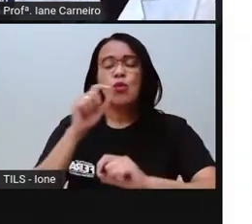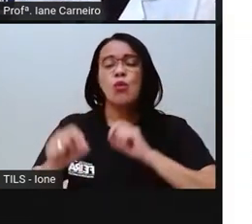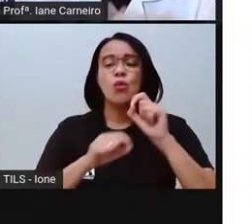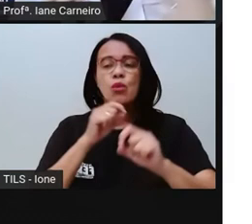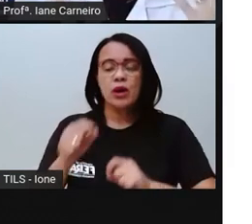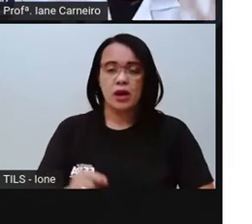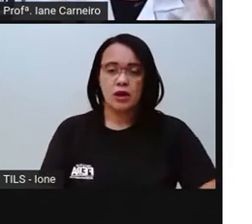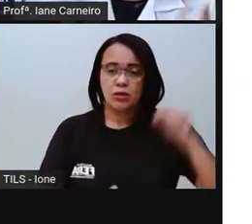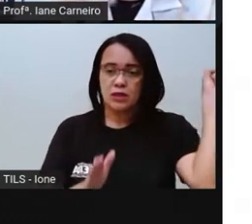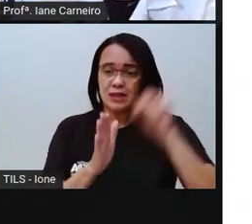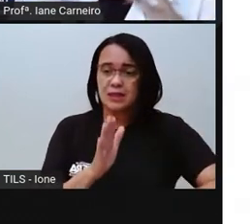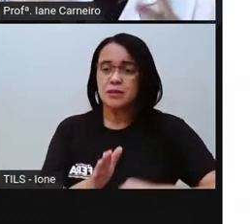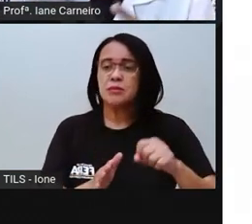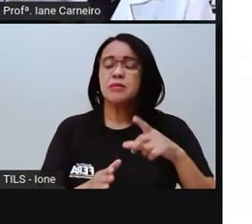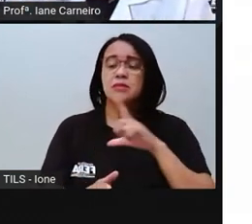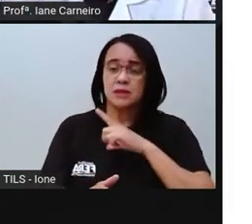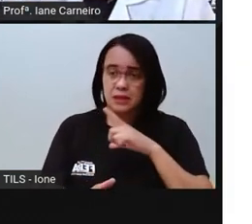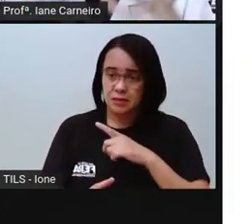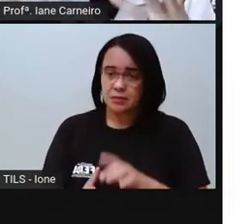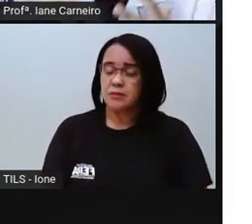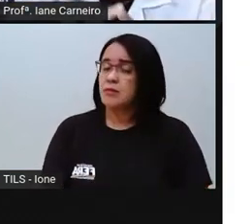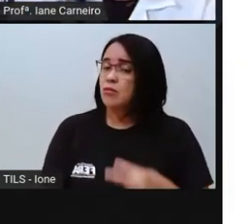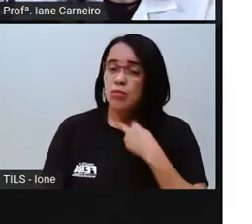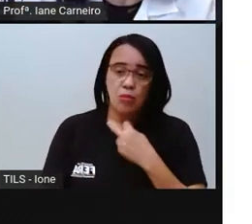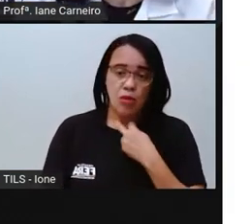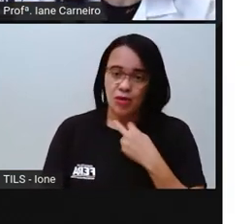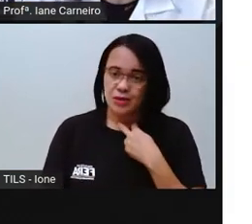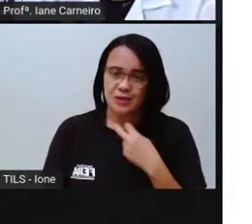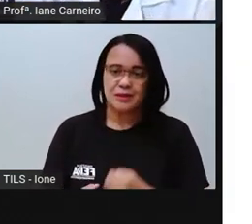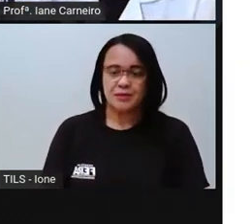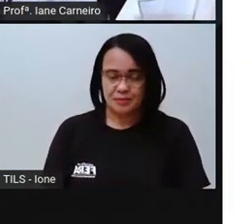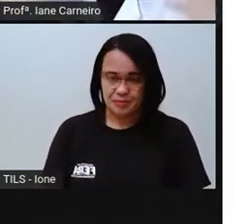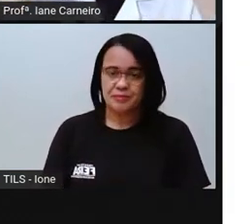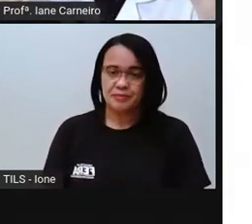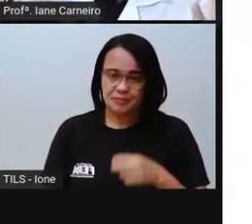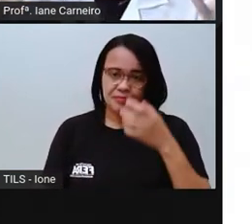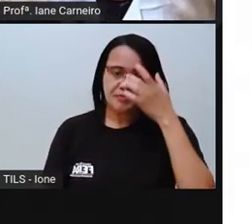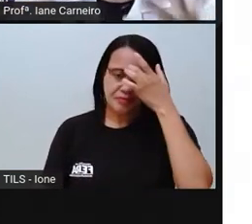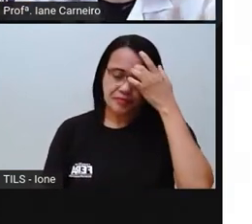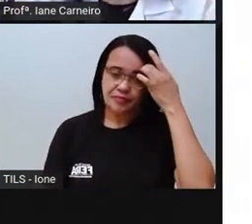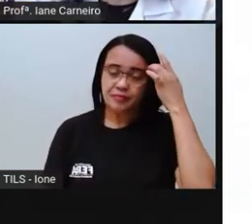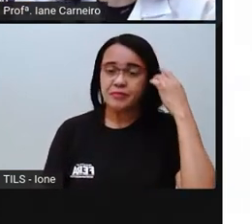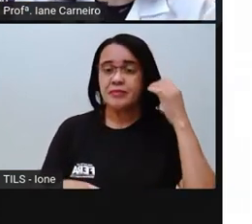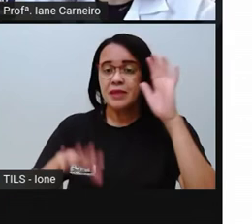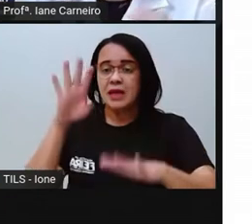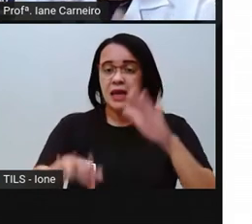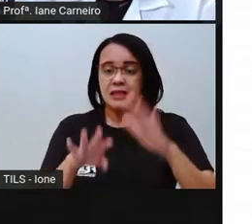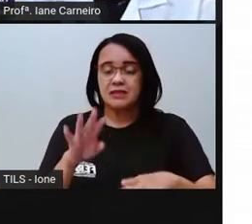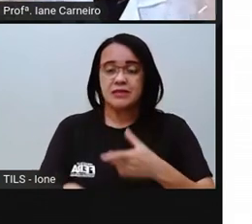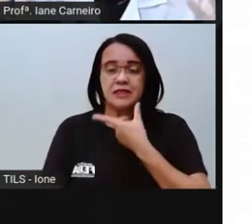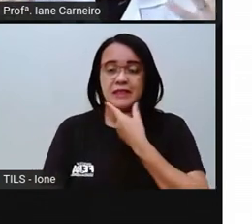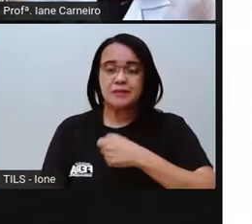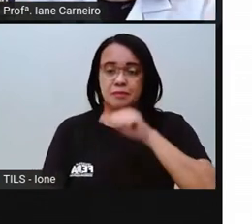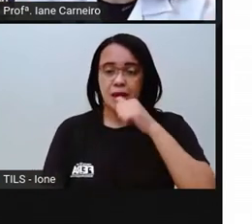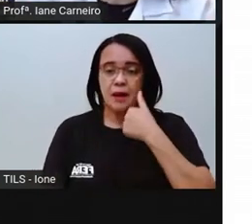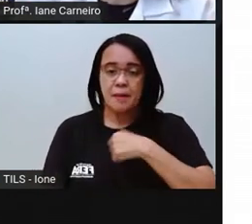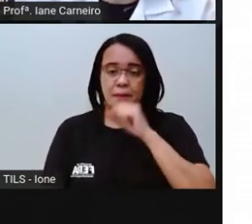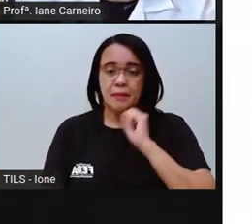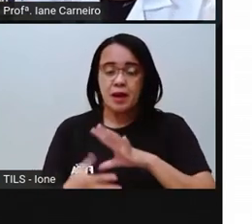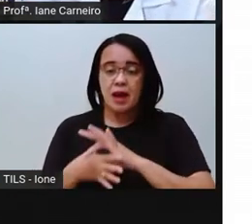crianças, muitas famílias precisam, né, levar as crianças para o trabalho, né? Porque não tem com quem deixar, mas a gente